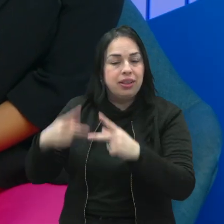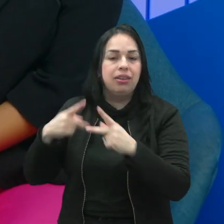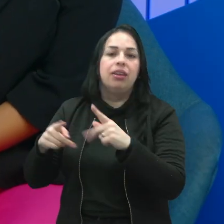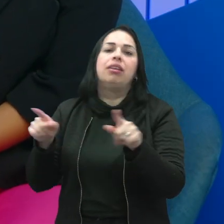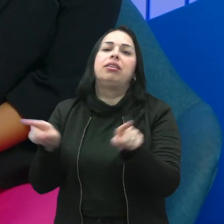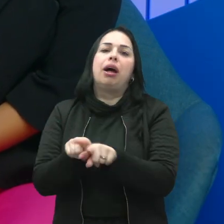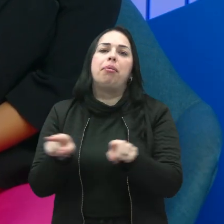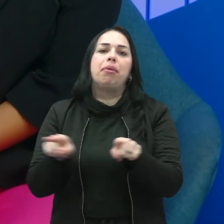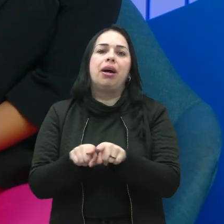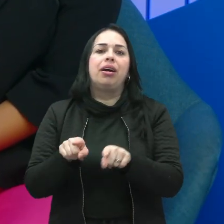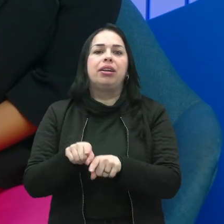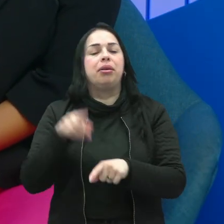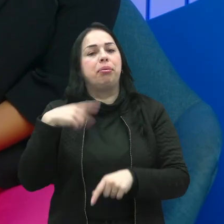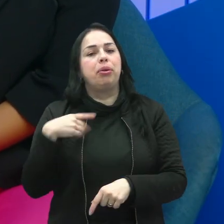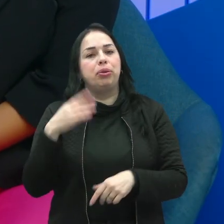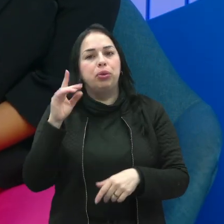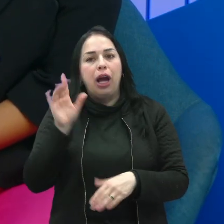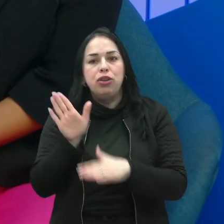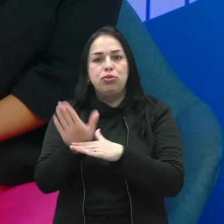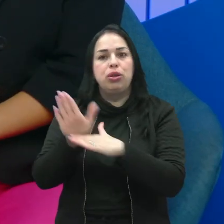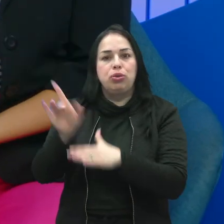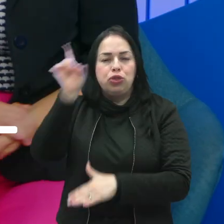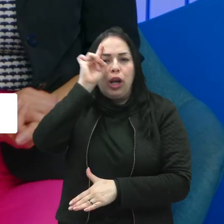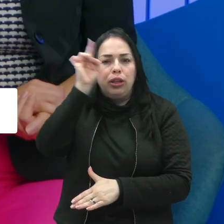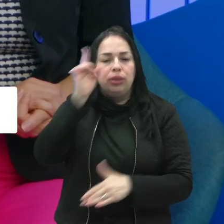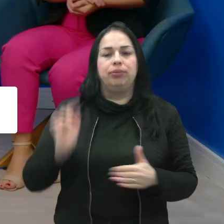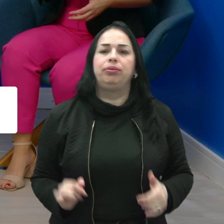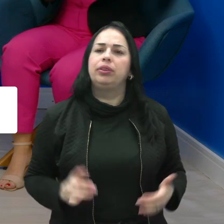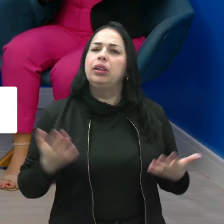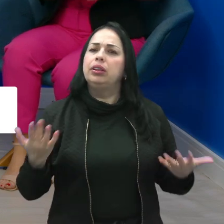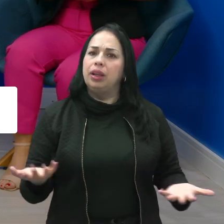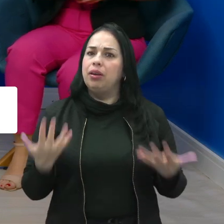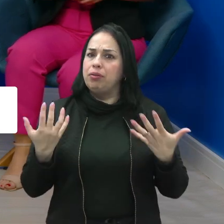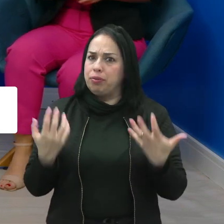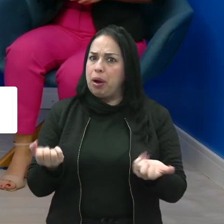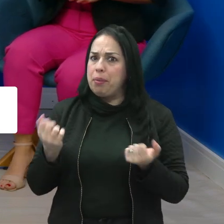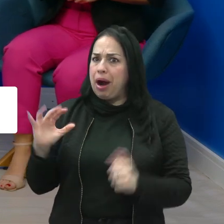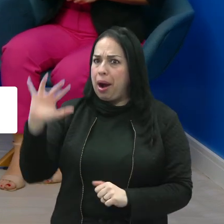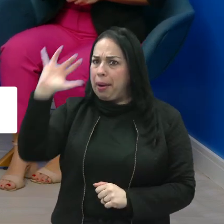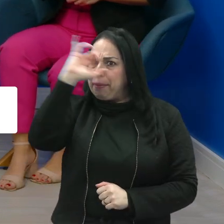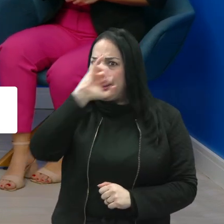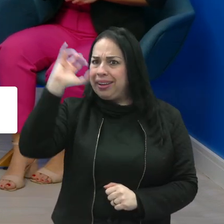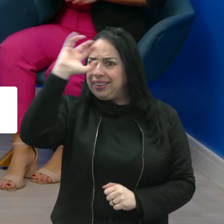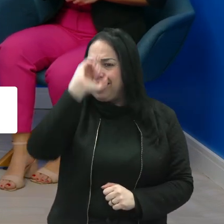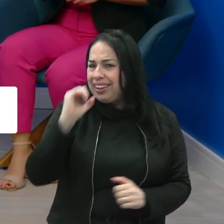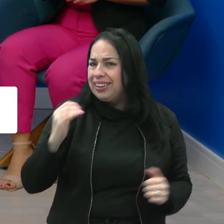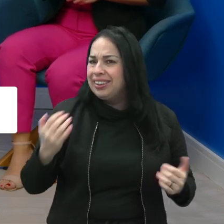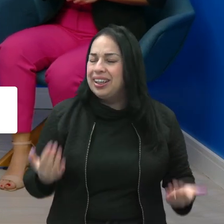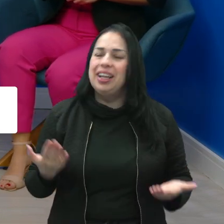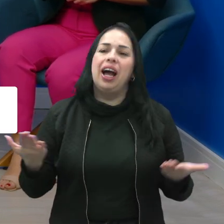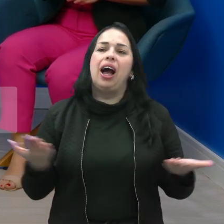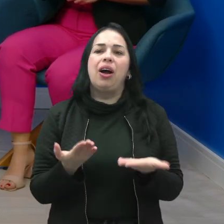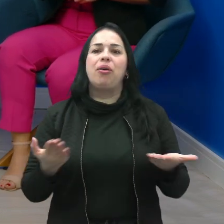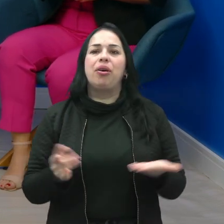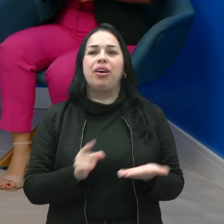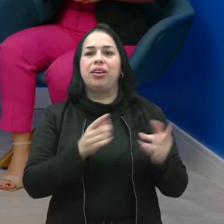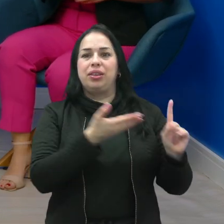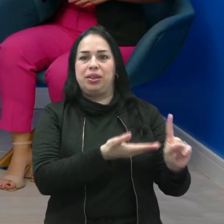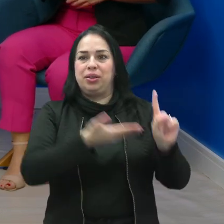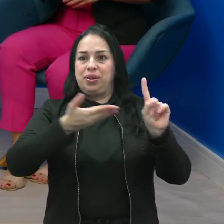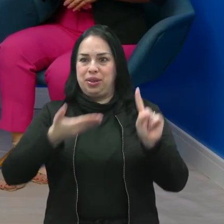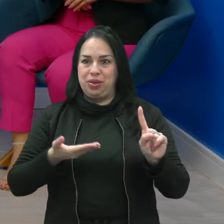e de alguma forma também para o nosso cotidiano. É isso, então vamos aprender um pouquinho, porque a gente recebe agora